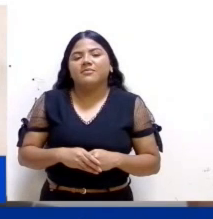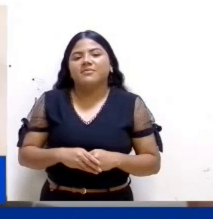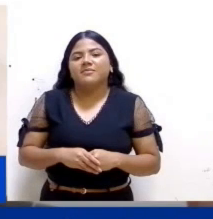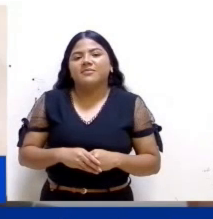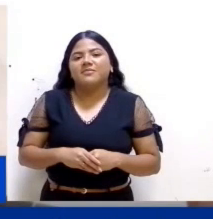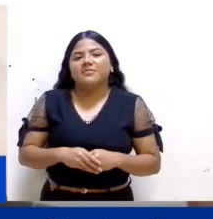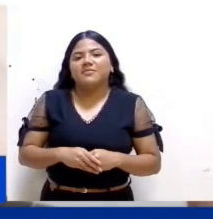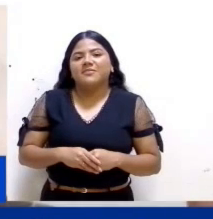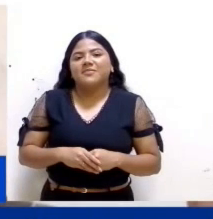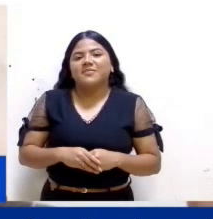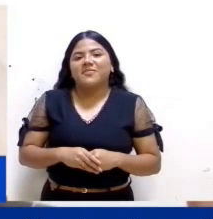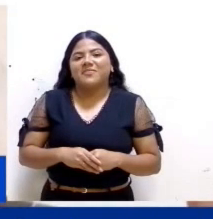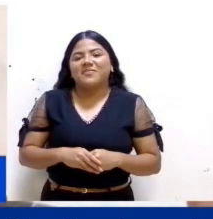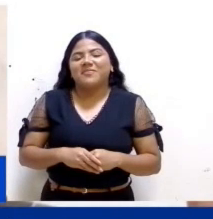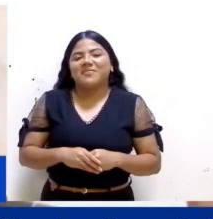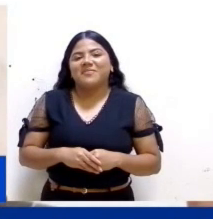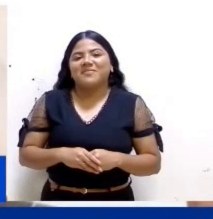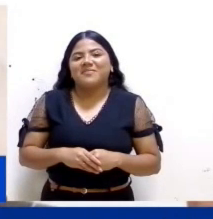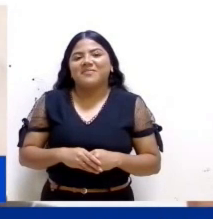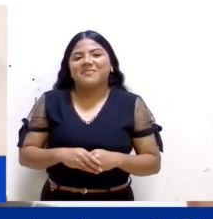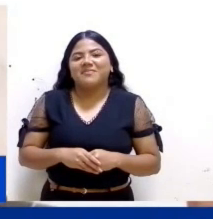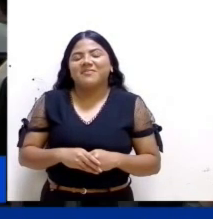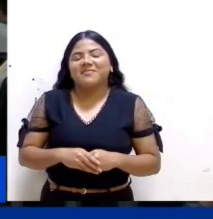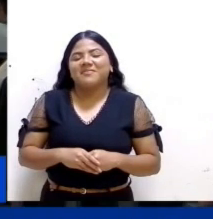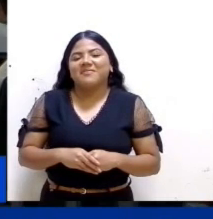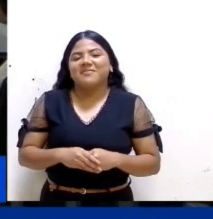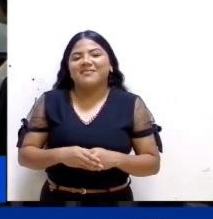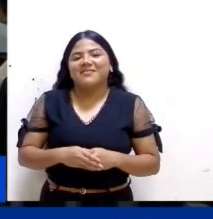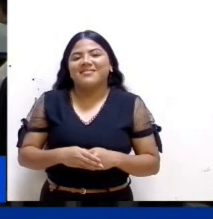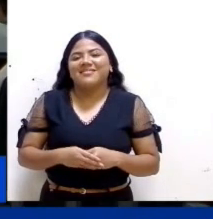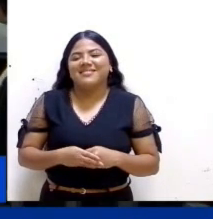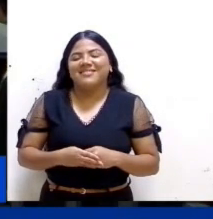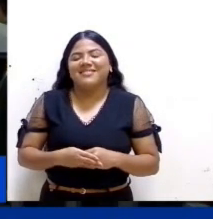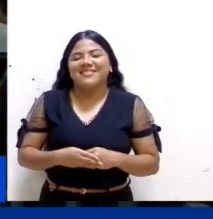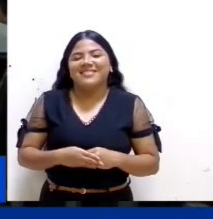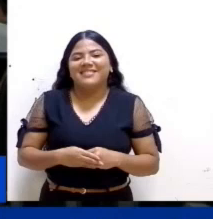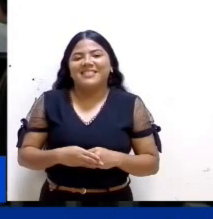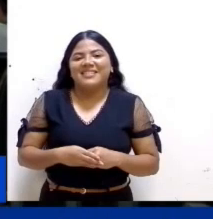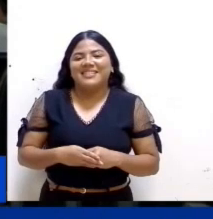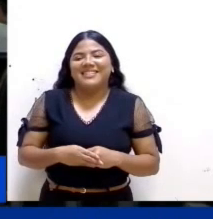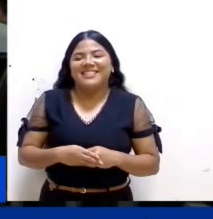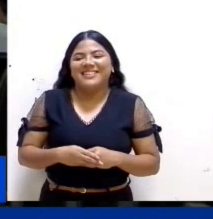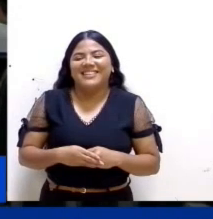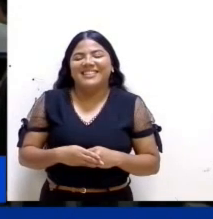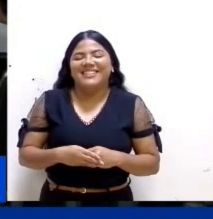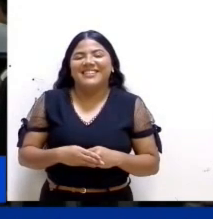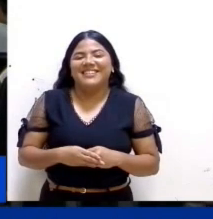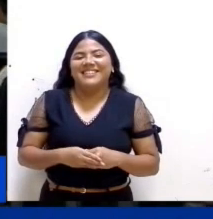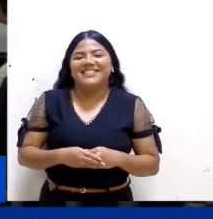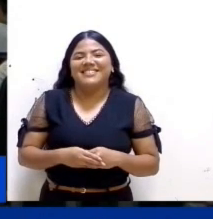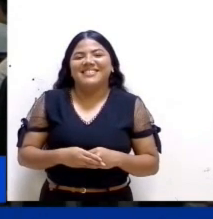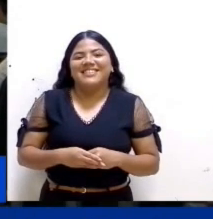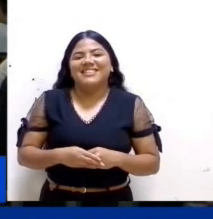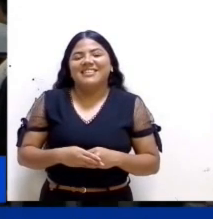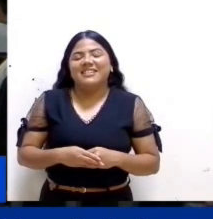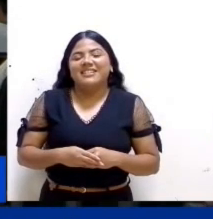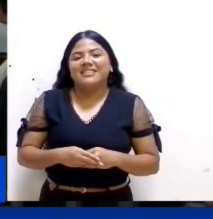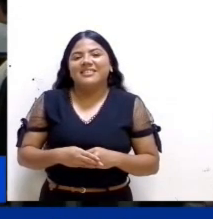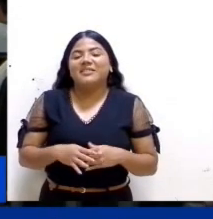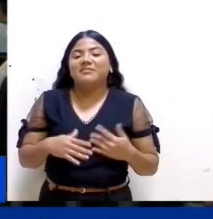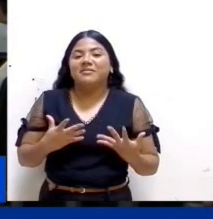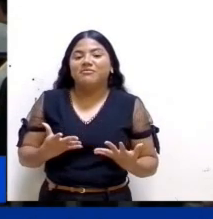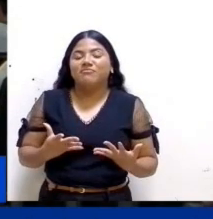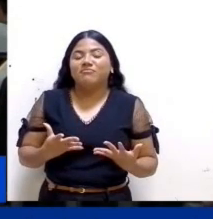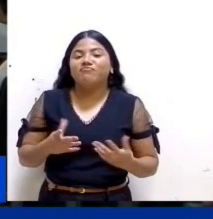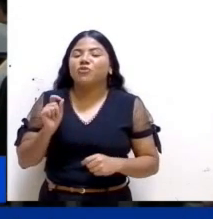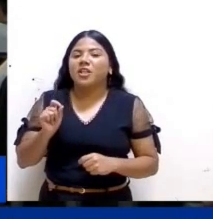Eles pensam assim, é? Na tela, slide fundo branco com o título Divórcio, imagem ampla do plenário, aí, perdão, do auditório. Aí é importante, e